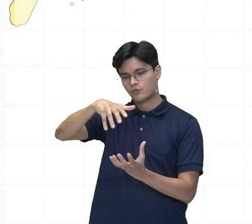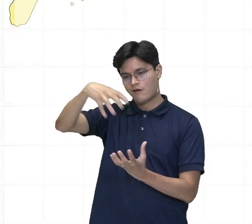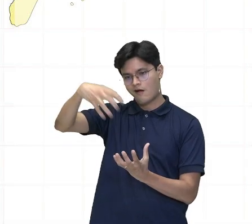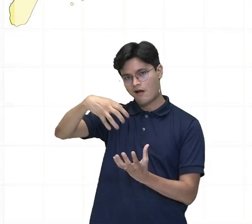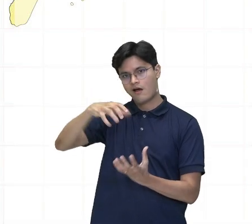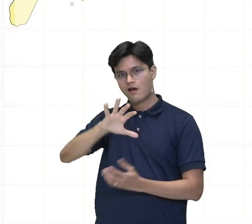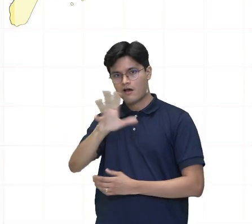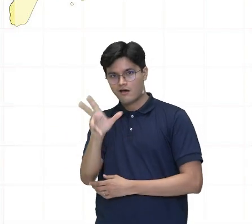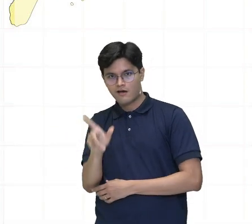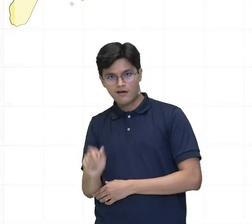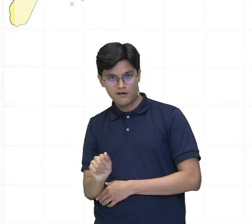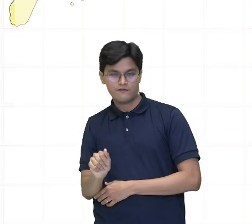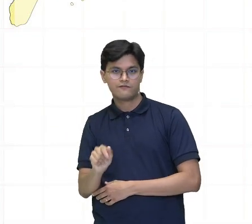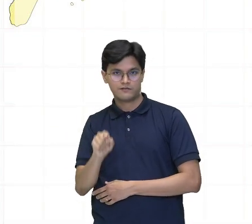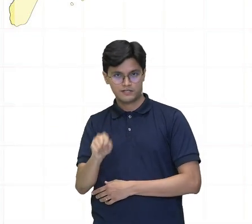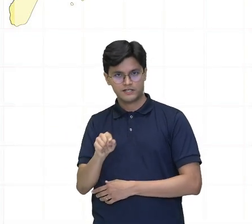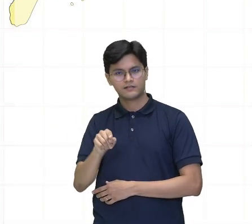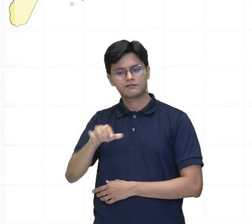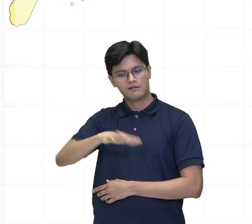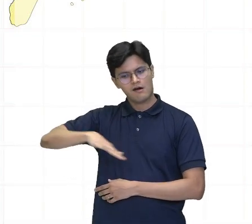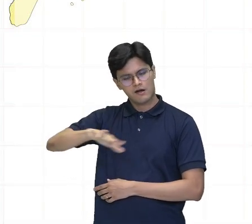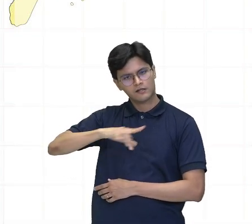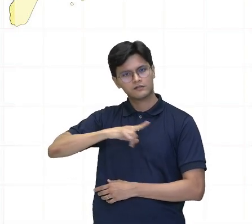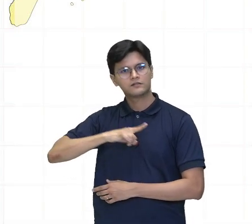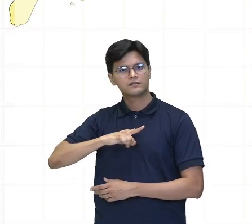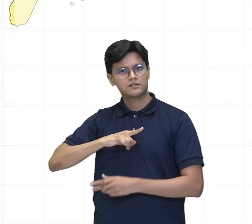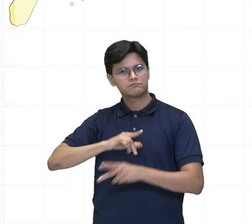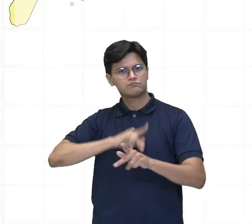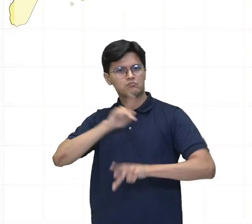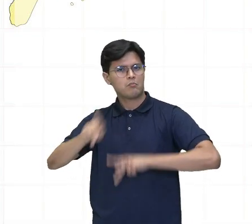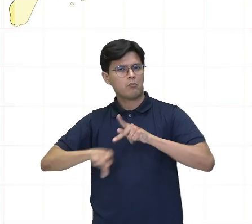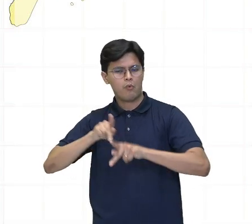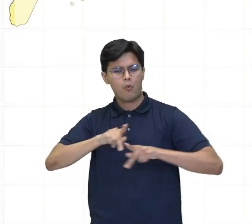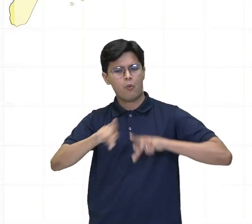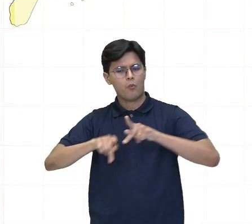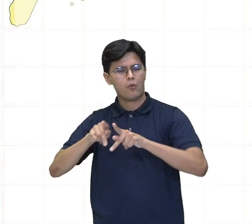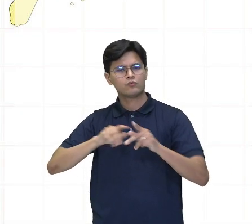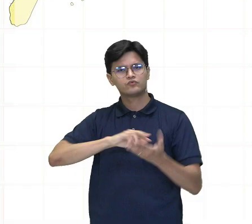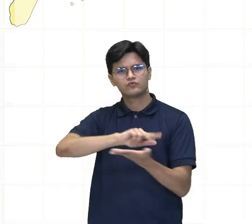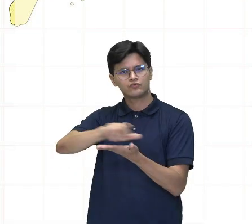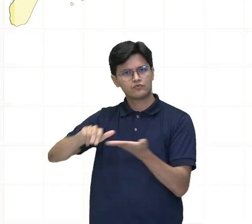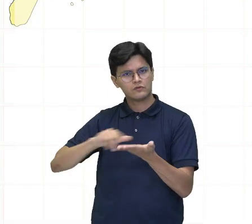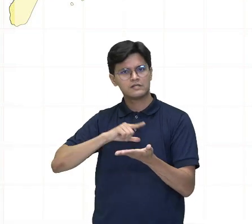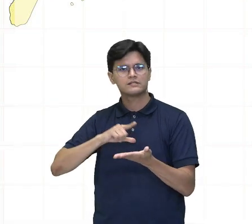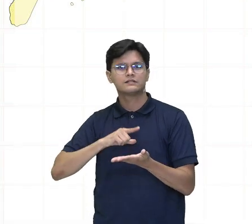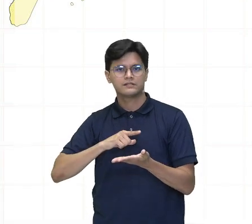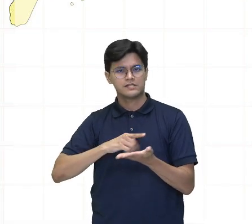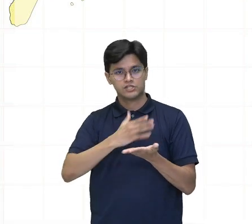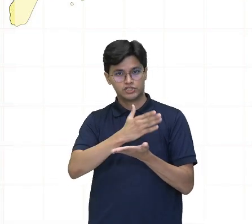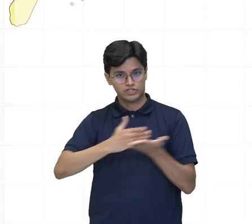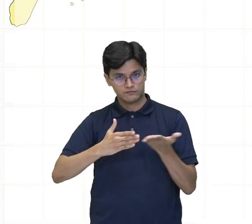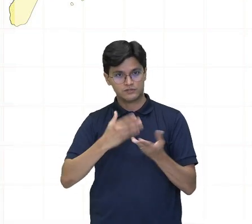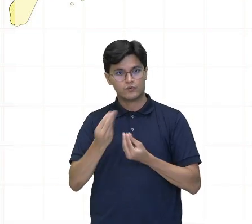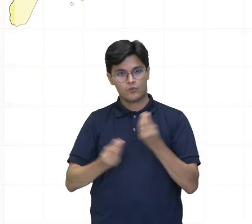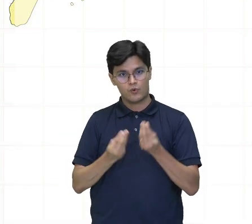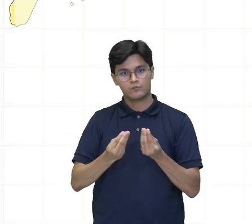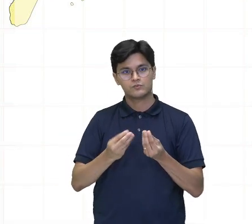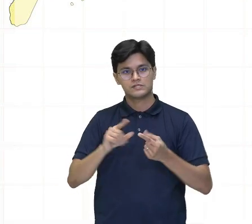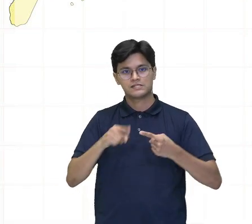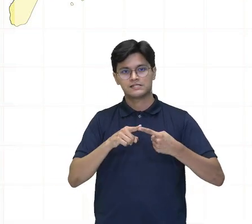que possui muitos povos. Então, nós temos a divisão da África em África saariana e